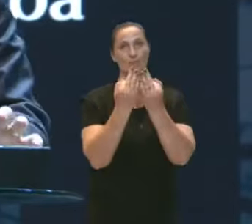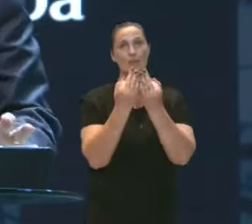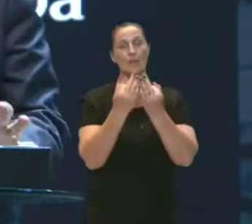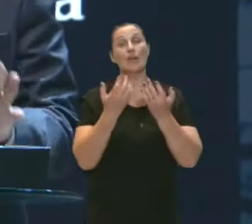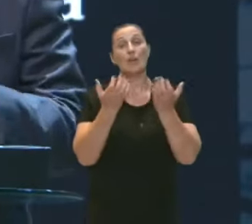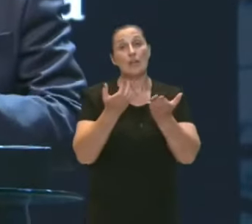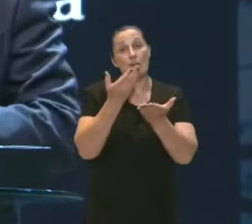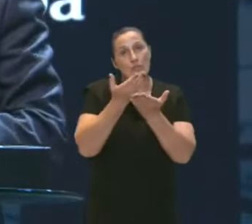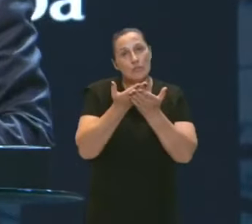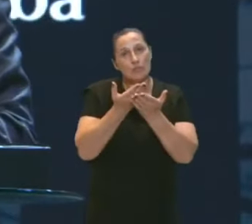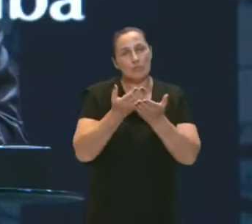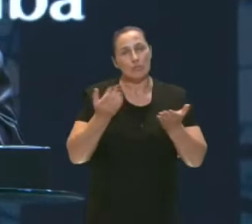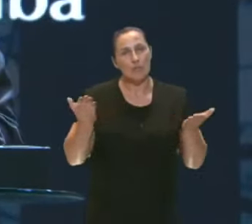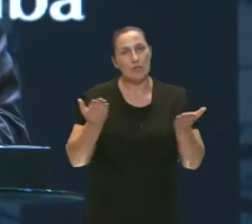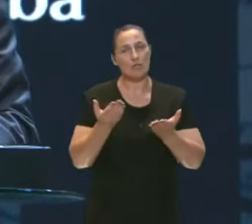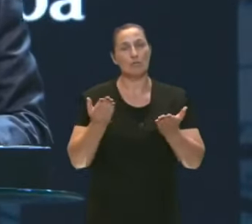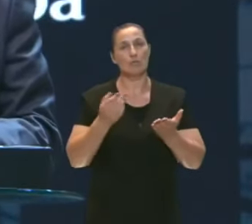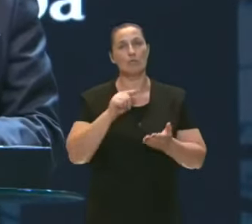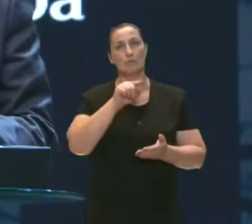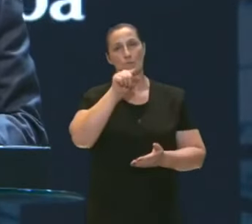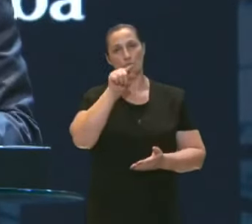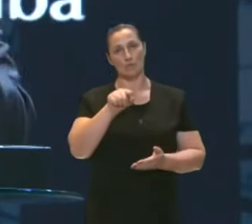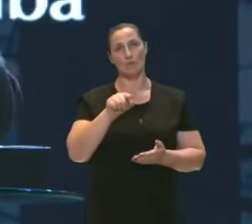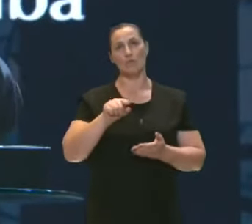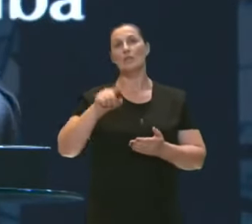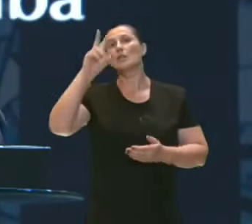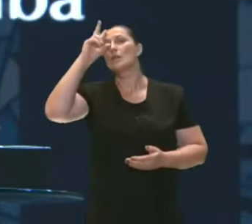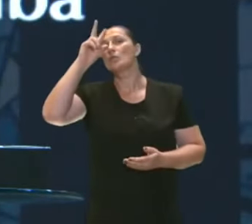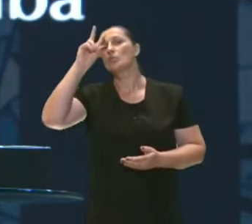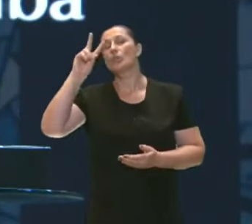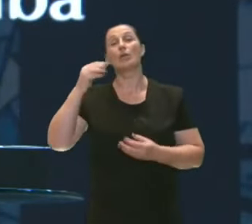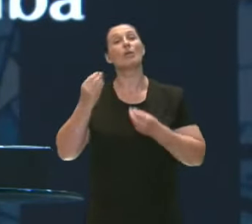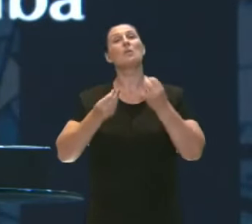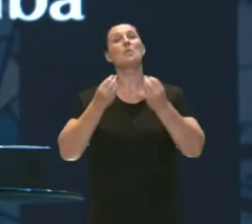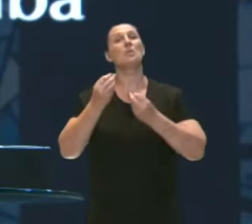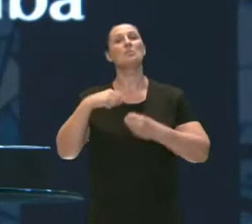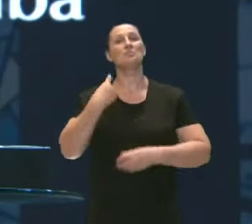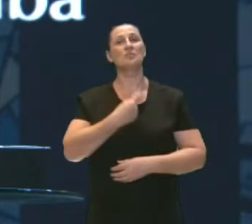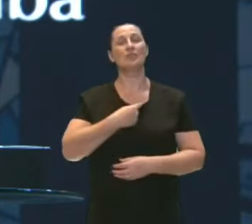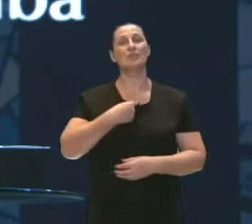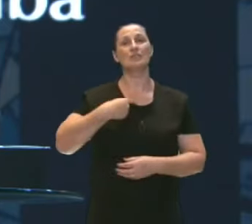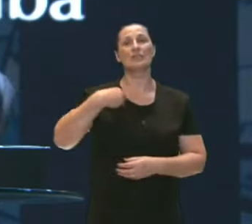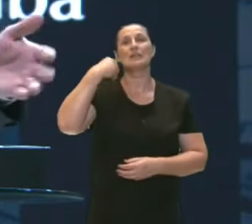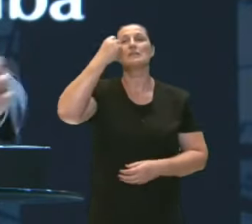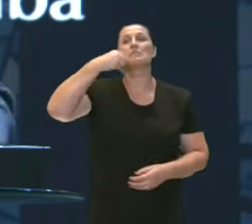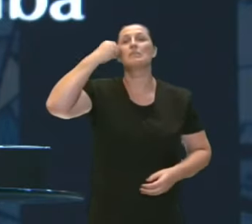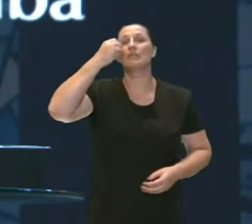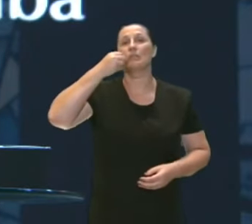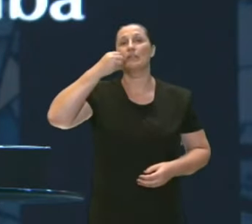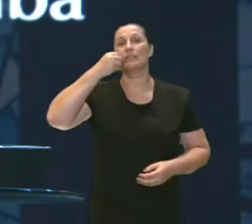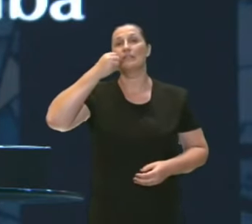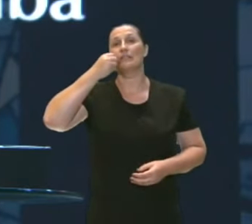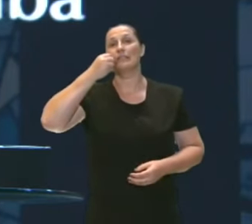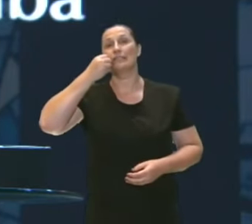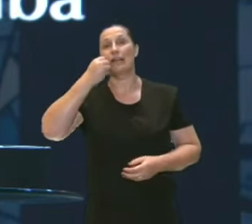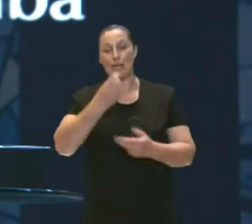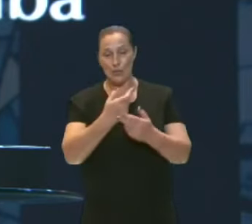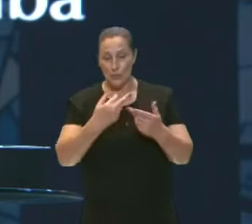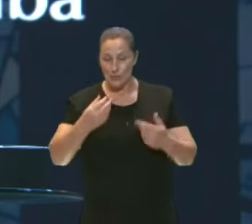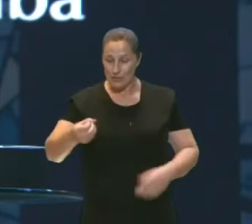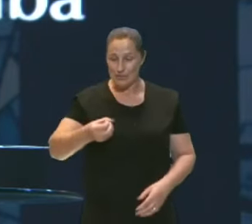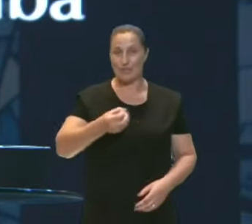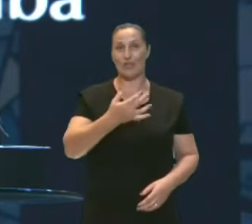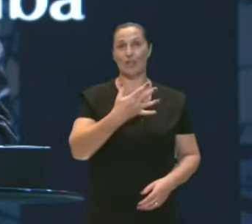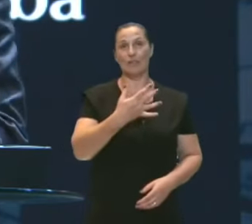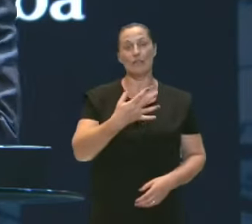estudar com vocês nessa história, como é que a gente pode experimentar renovação, olhando para as atitudes